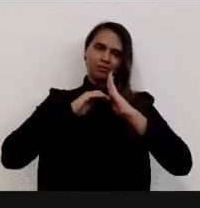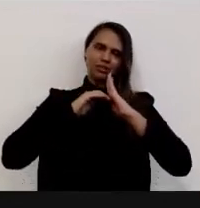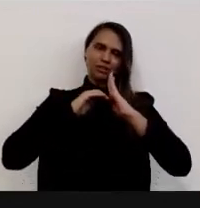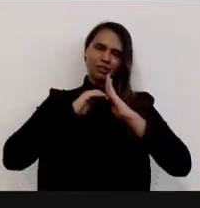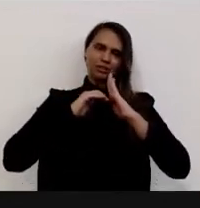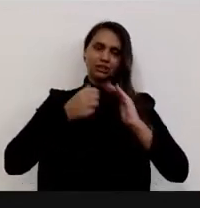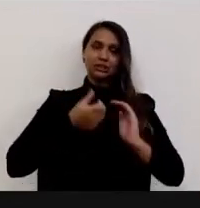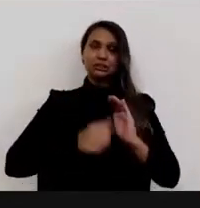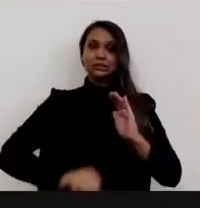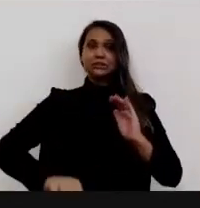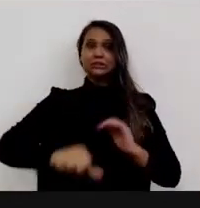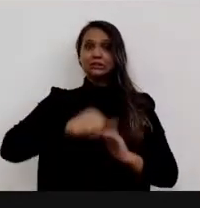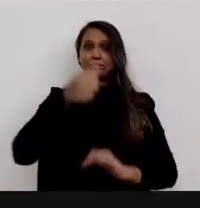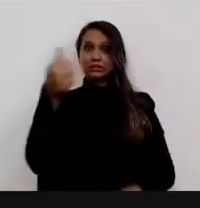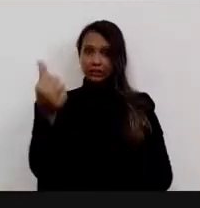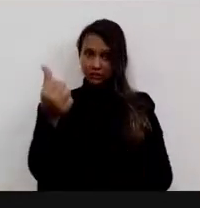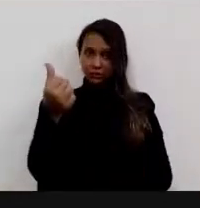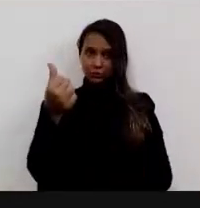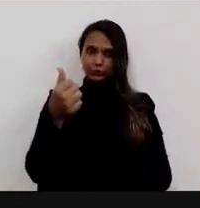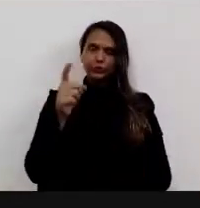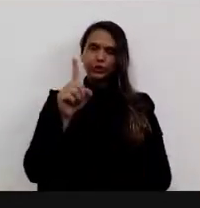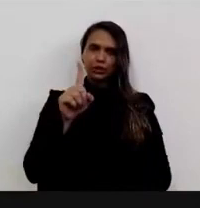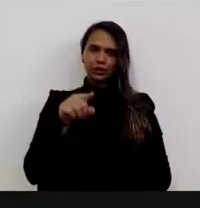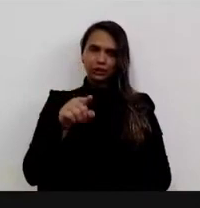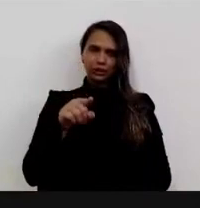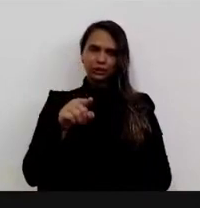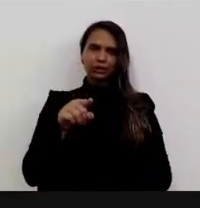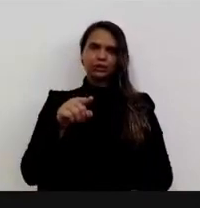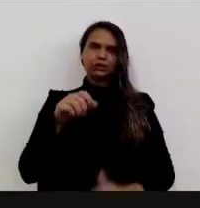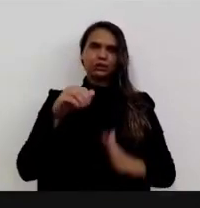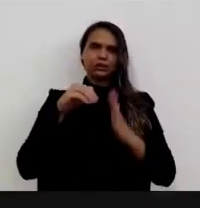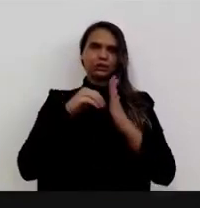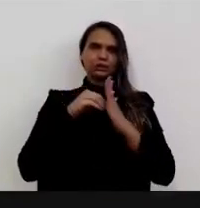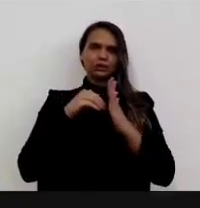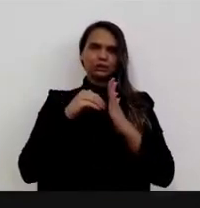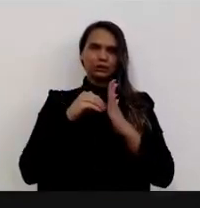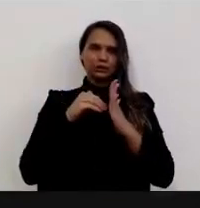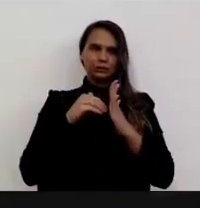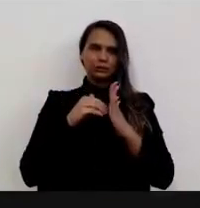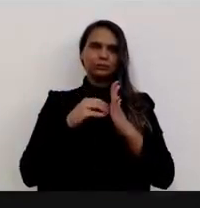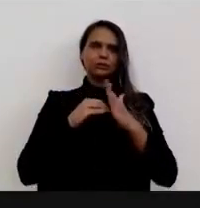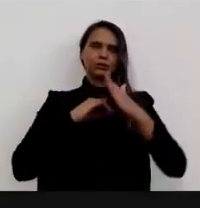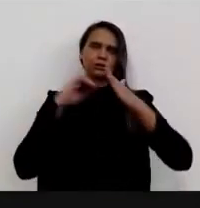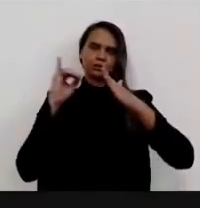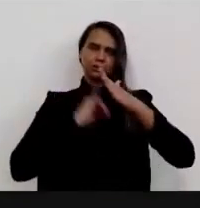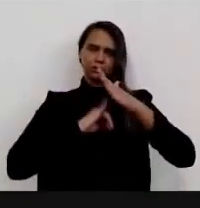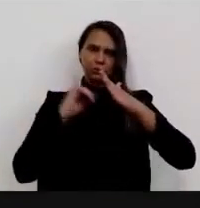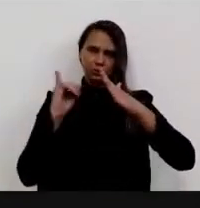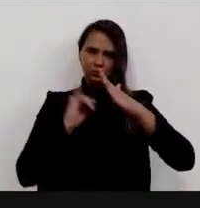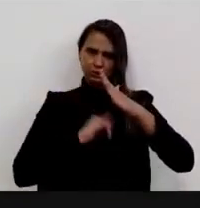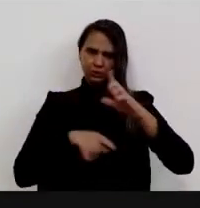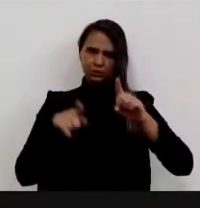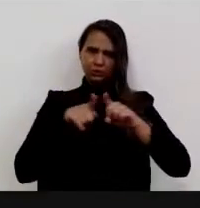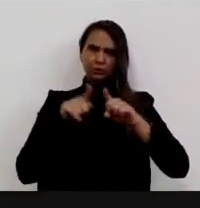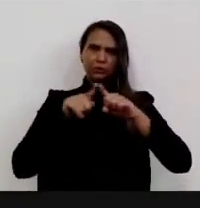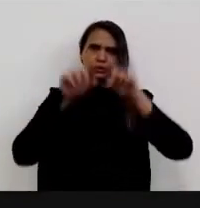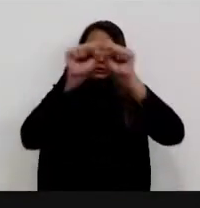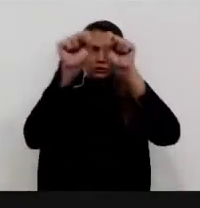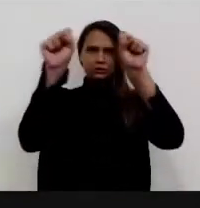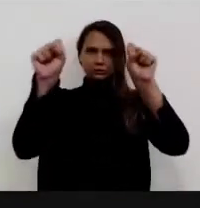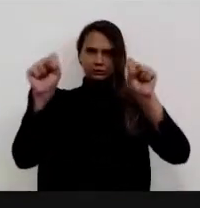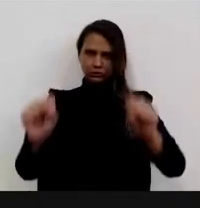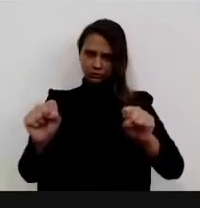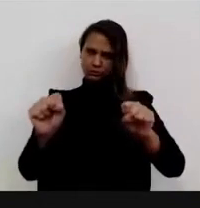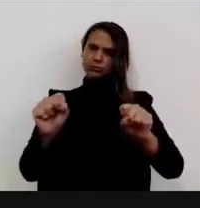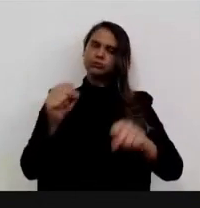Sexto trabalho, Reuso de dados abertos da Câmara em sistemas e repositórios da instituição. Será apresentado por Mariana